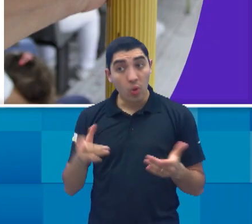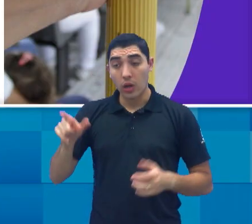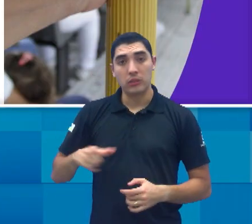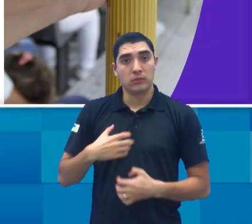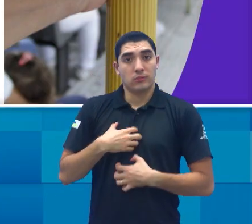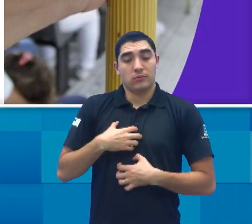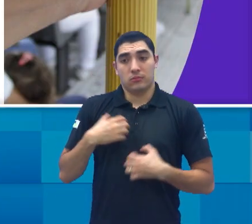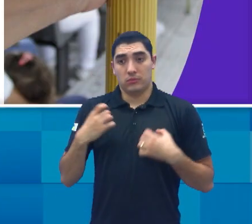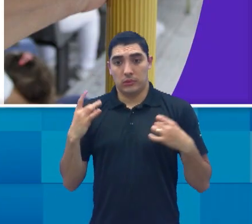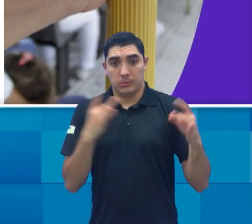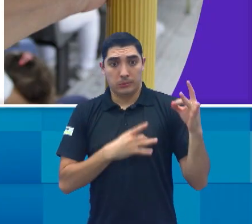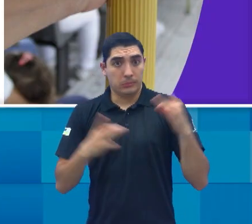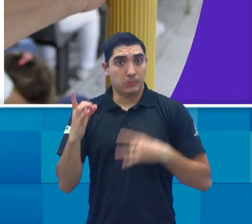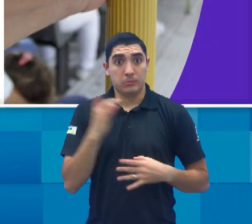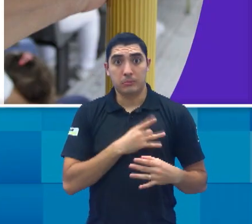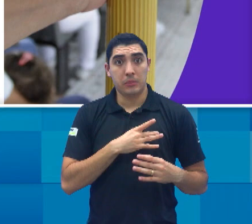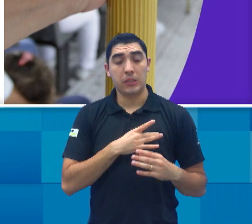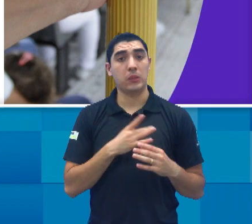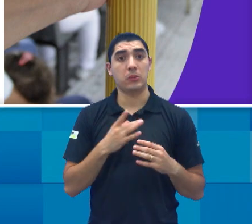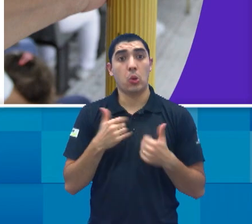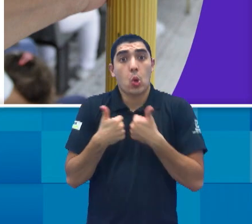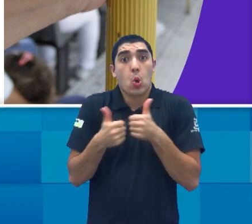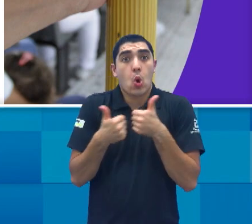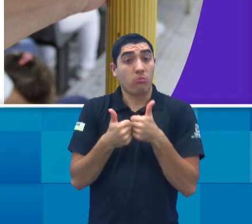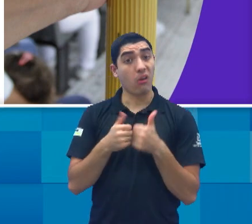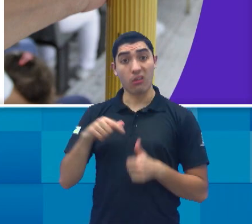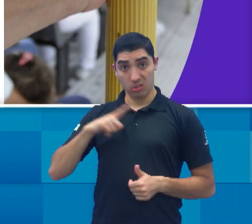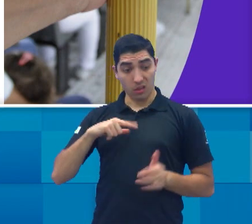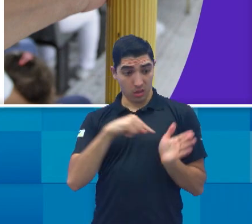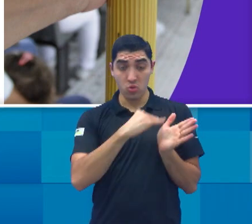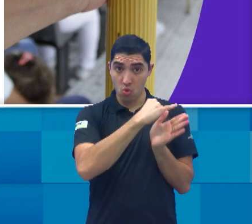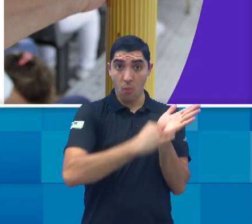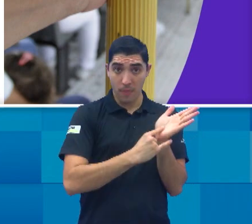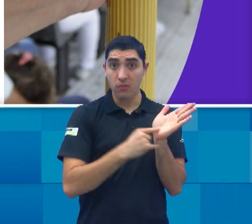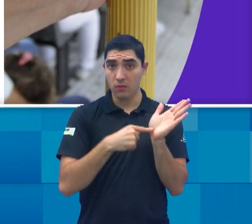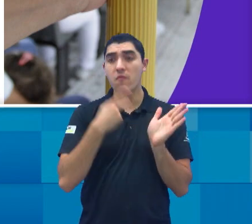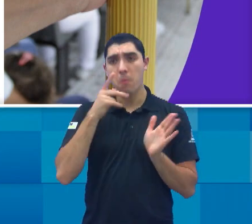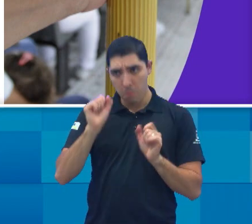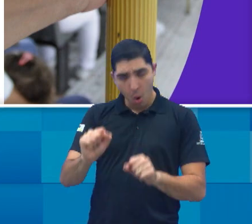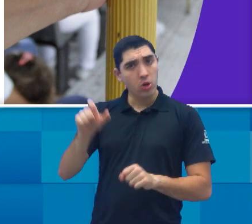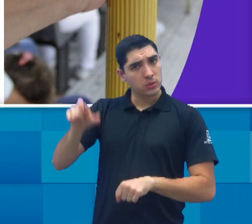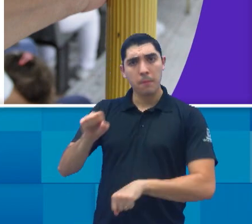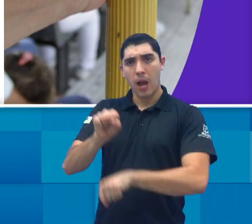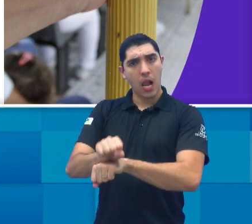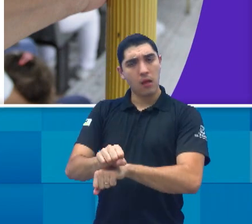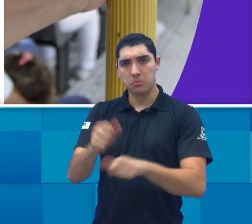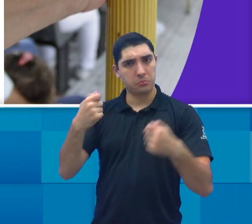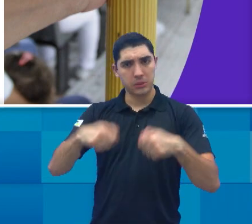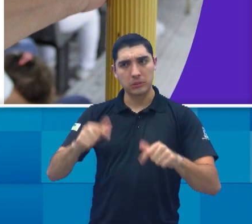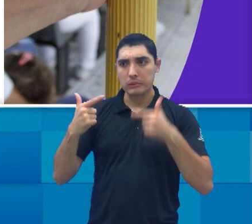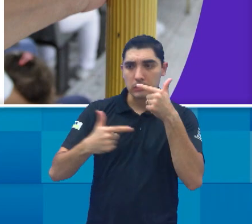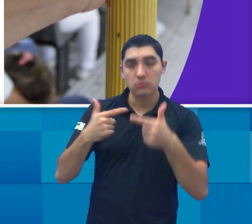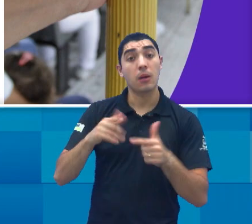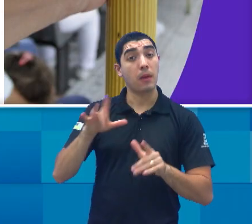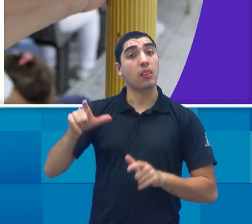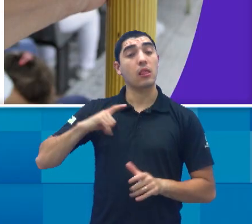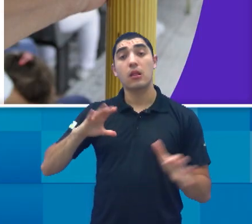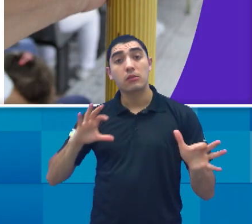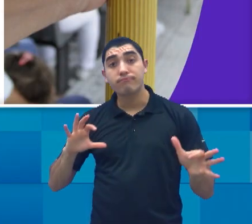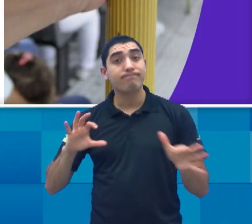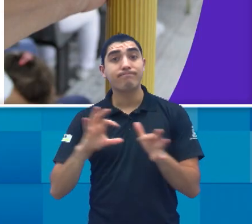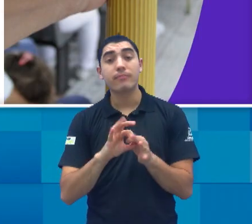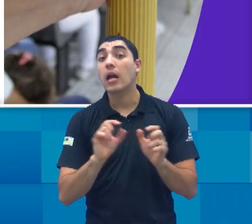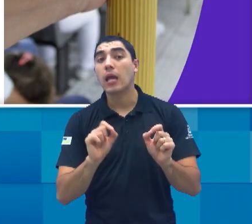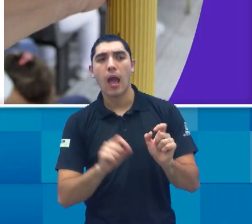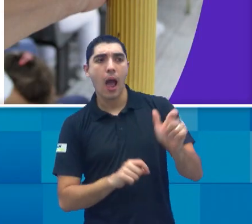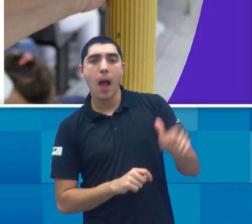para ela que tem a lei, está aqui inclusive na cartilha, a lei que diz que pode parar, mas ela teve uma grande aliada, a cobradora.